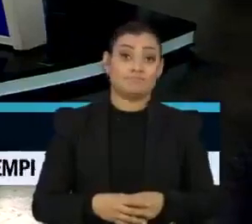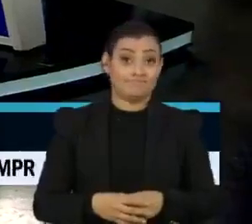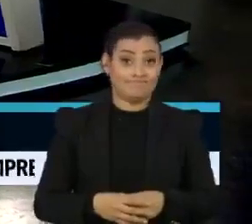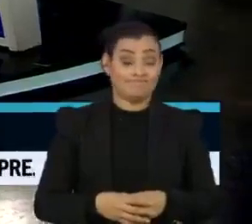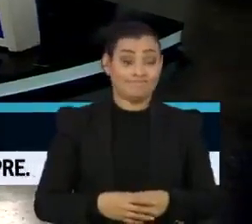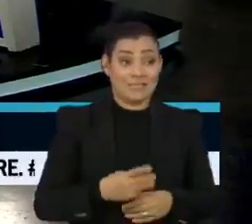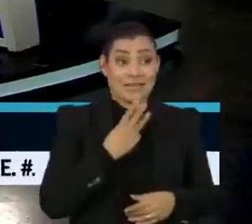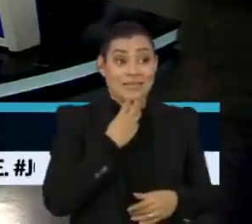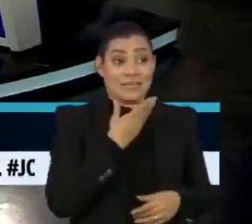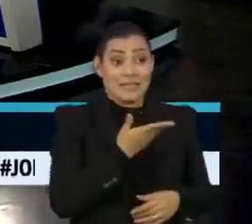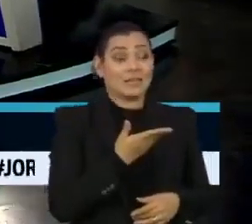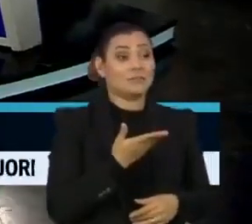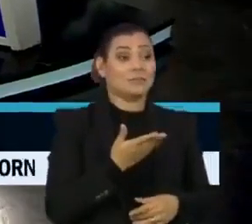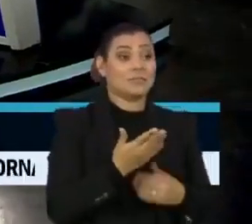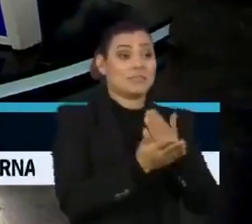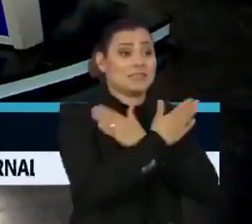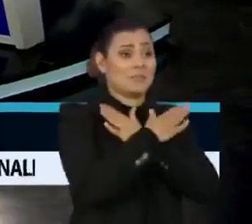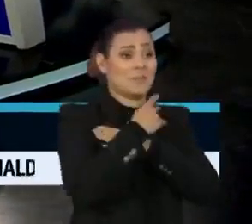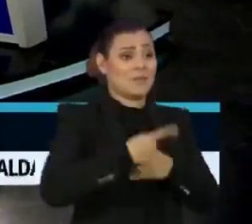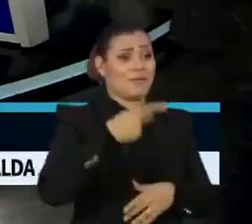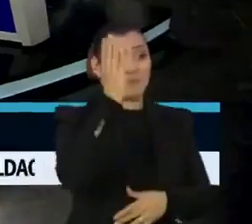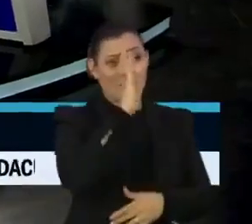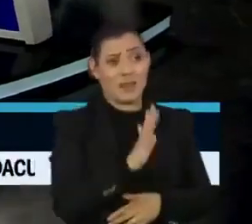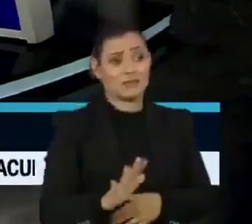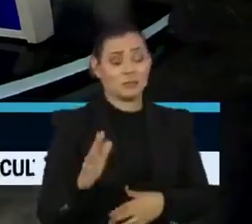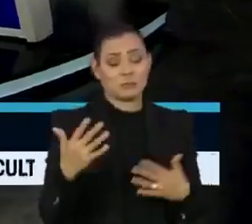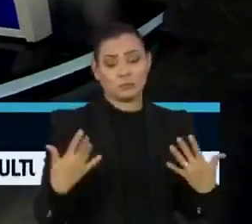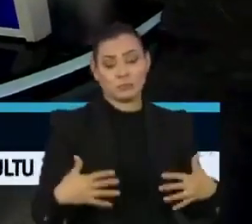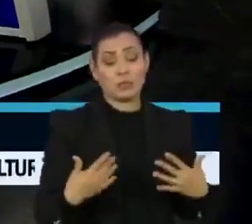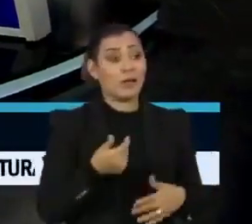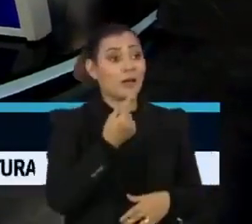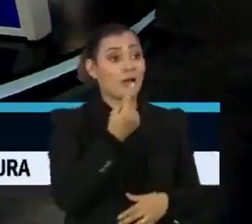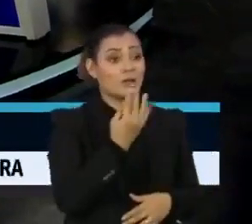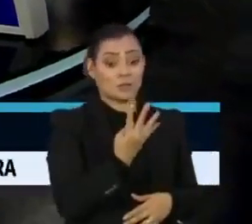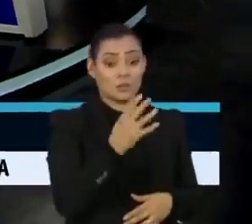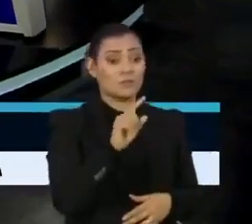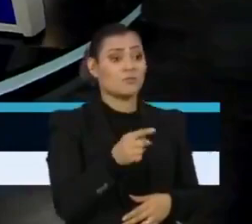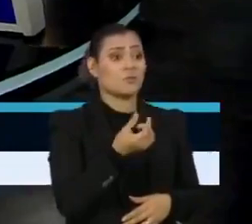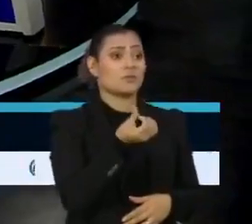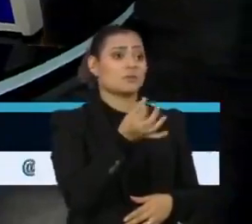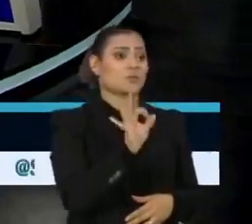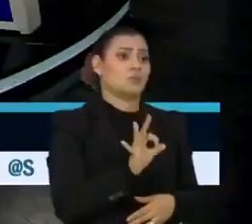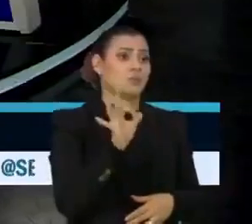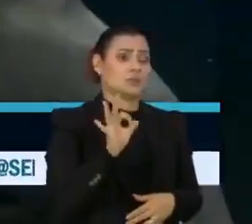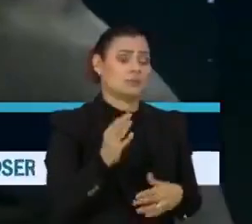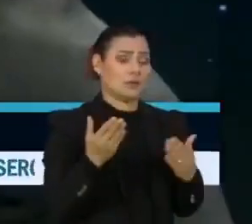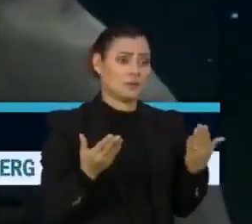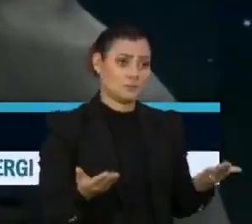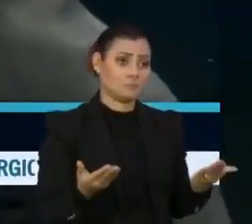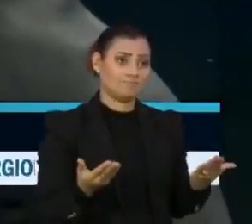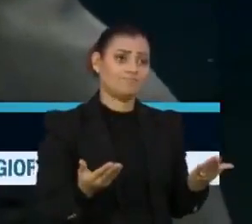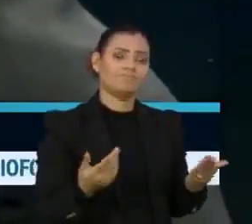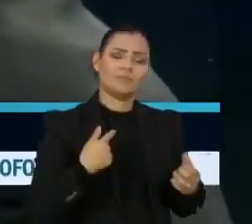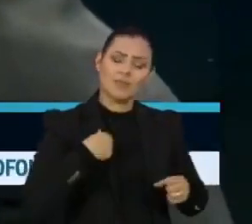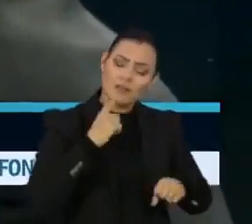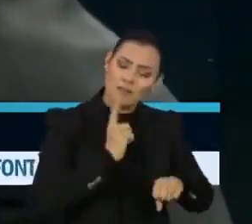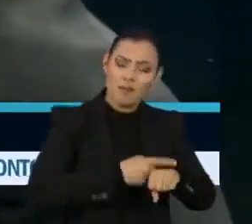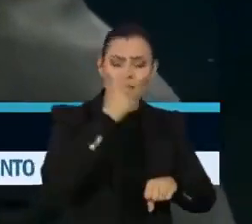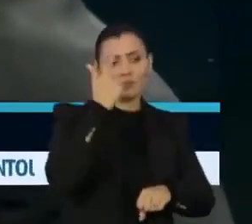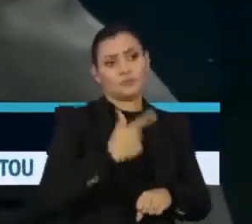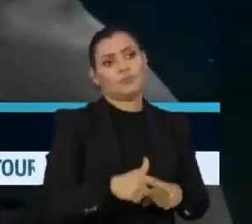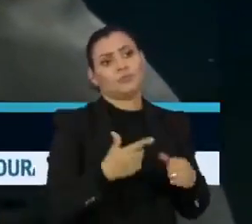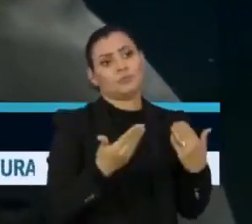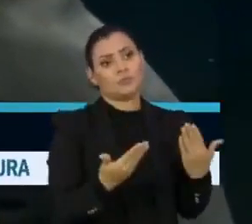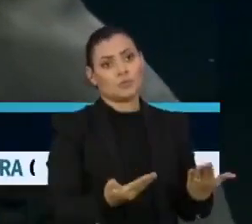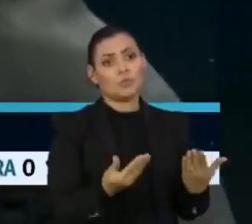o pênis com a taxa de desemprego no Brasil em 14,6 por cento indicador renovou recorde